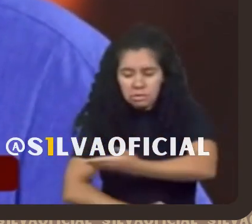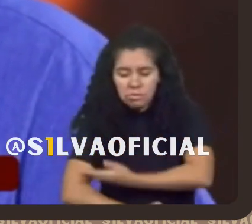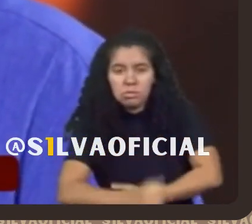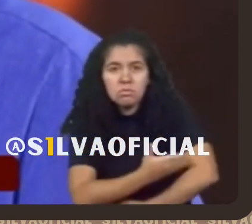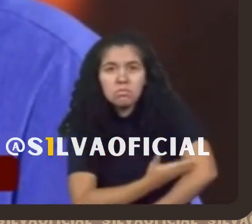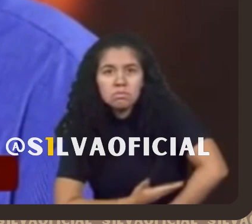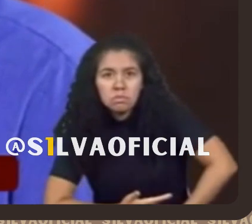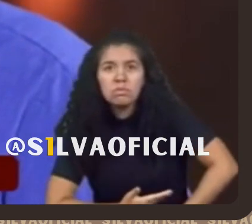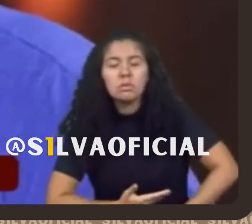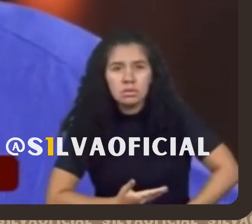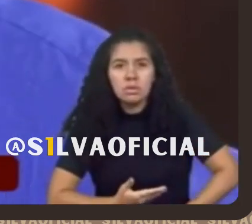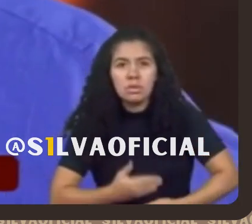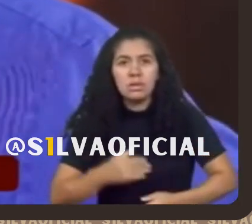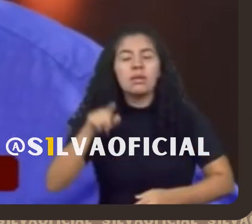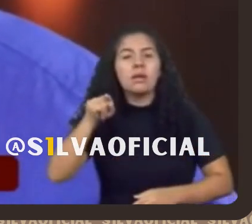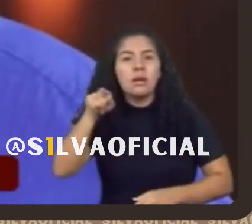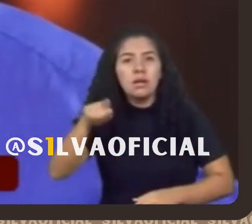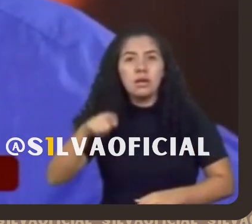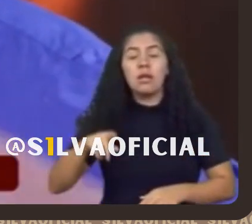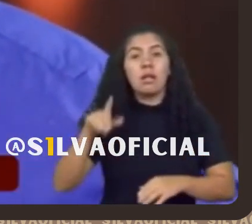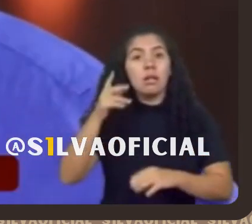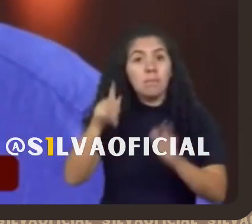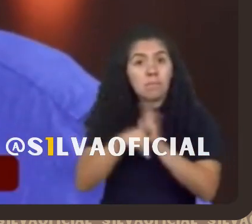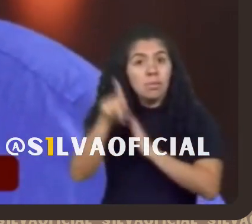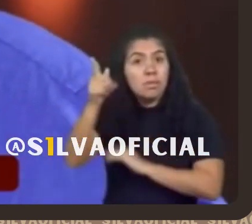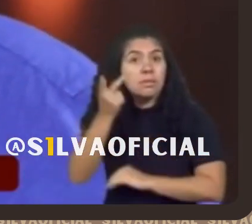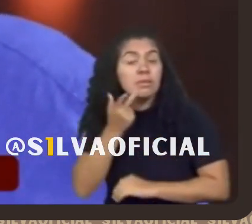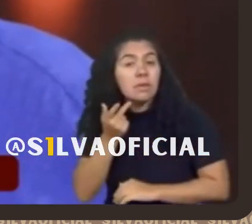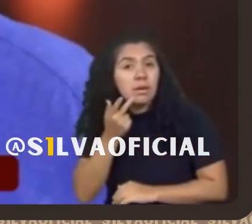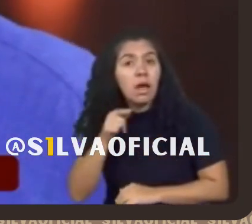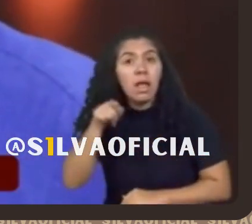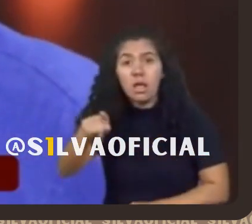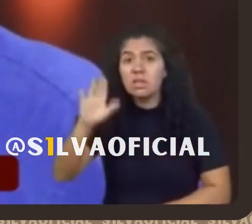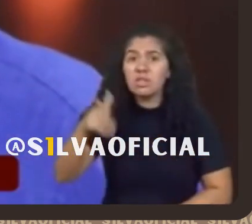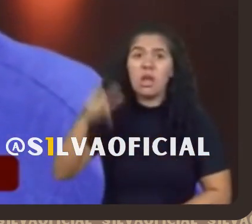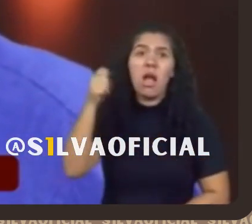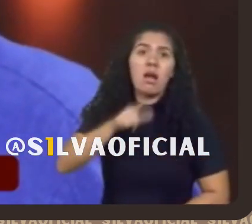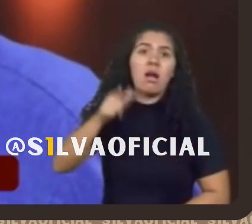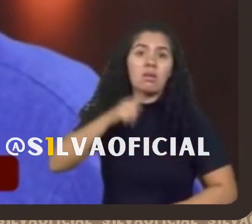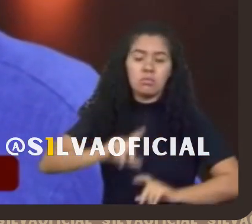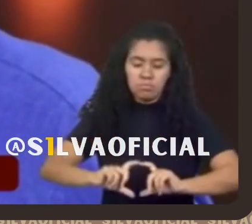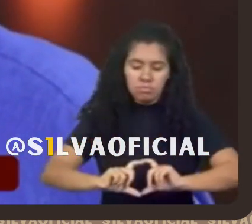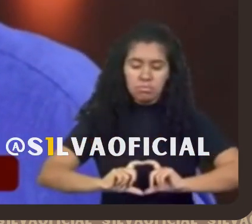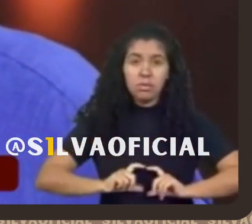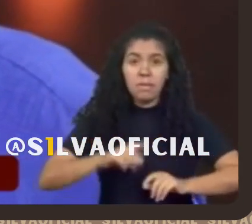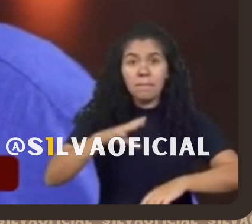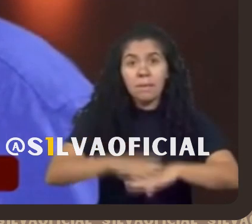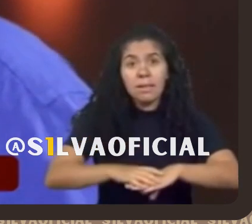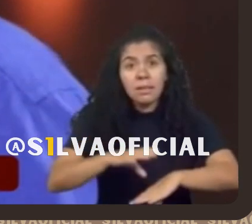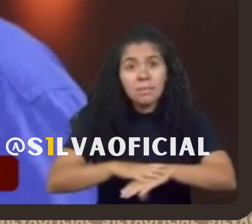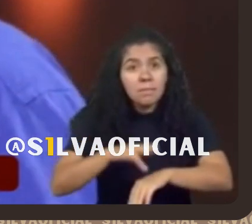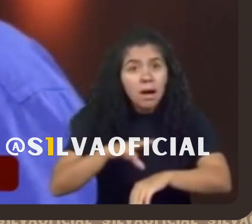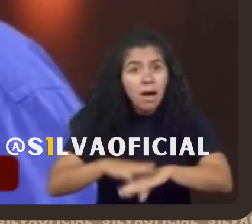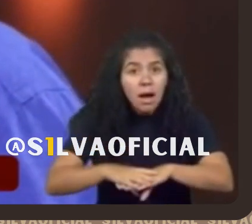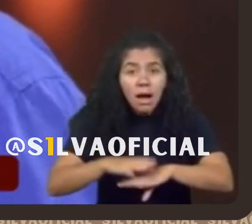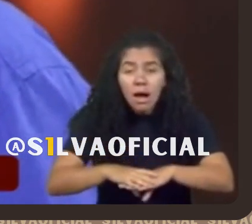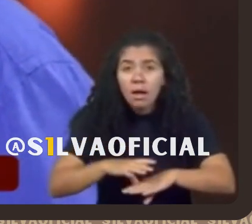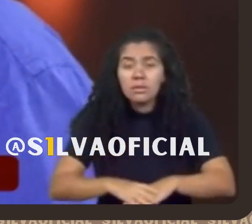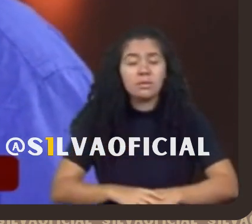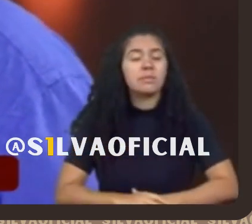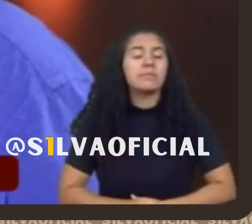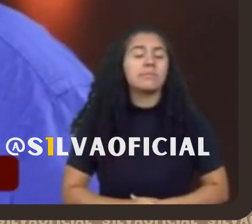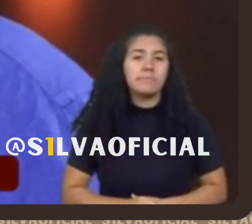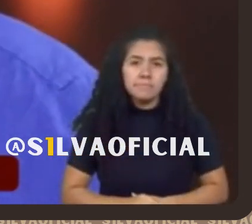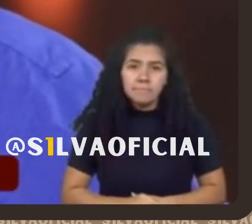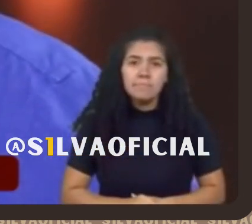de pedreiro de mão para ir pra escola esse menino já ganhou medalha de ouro de matemática ô se um um um um jovem